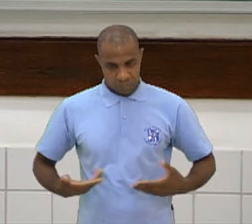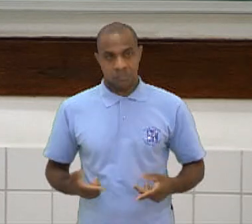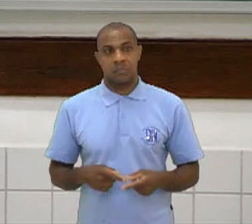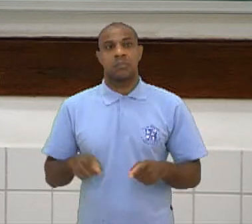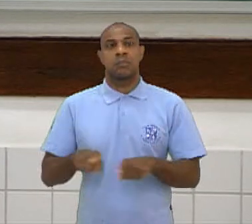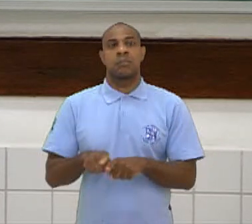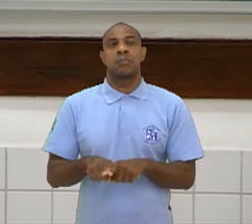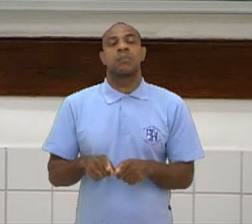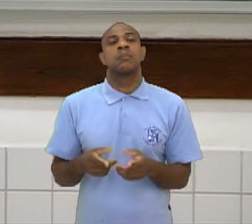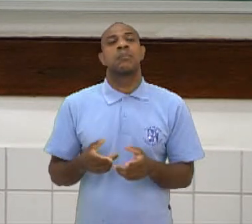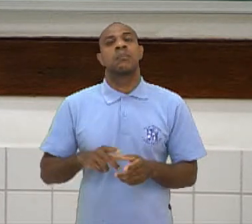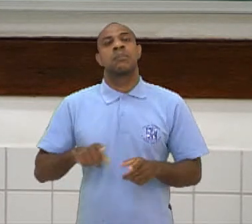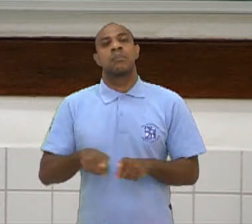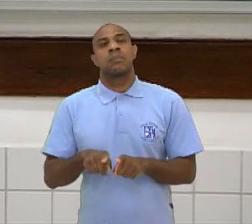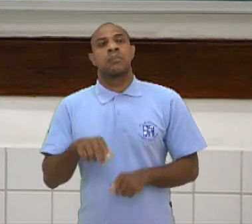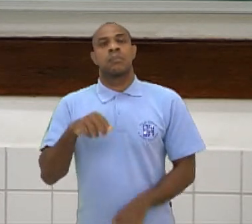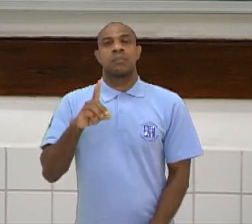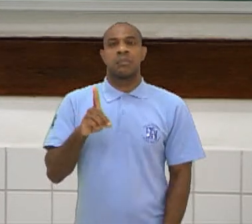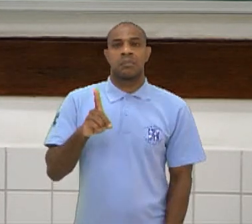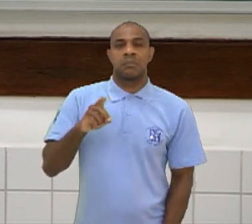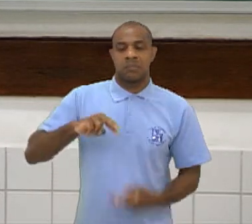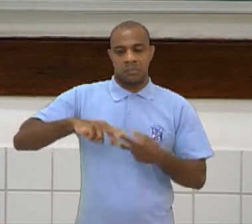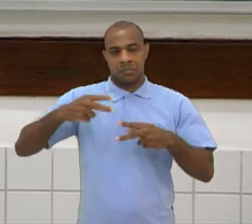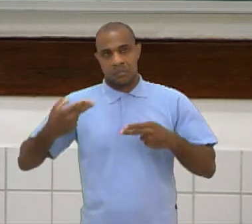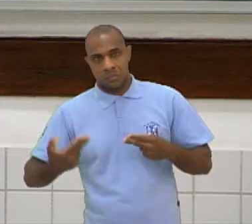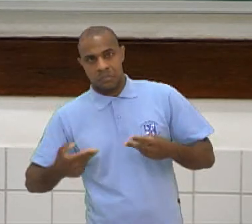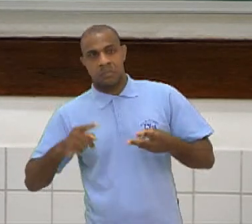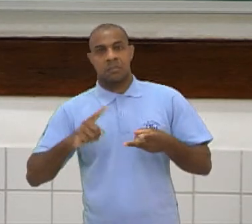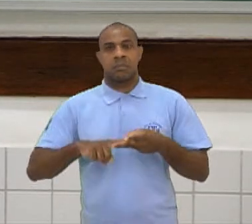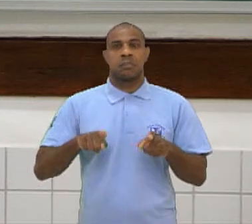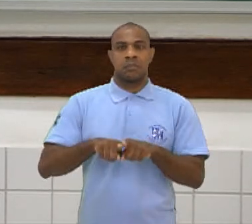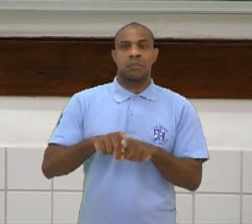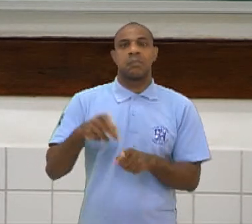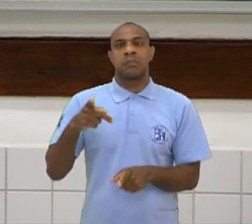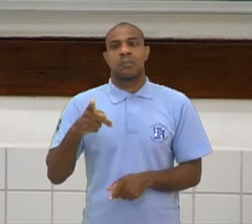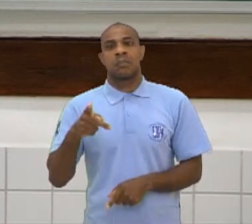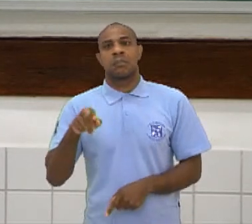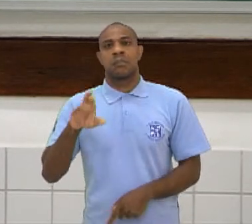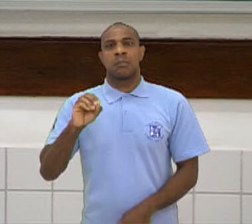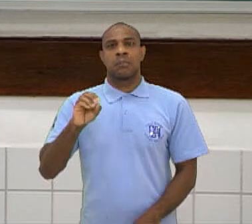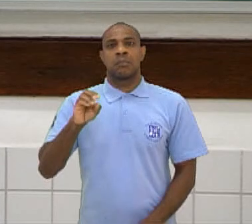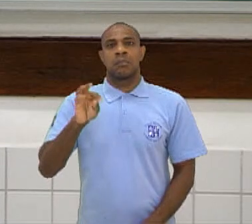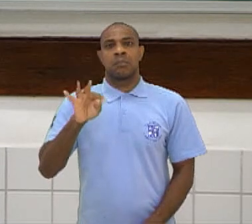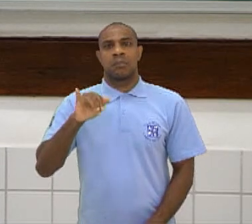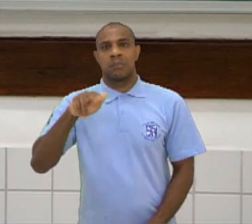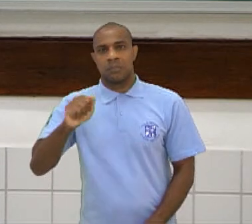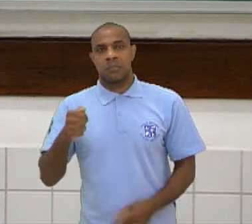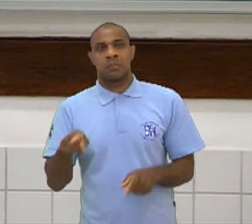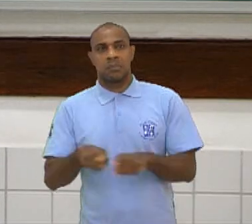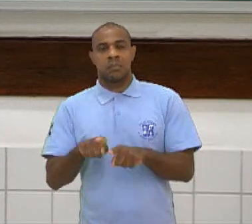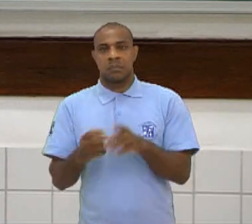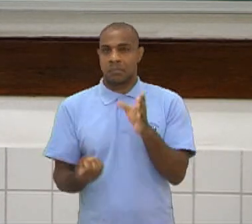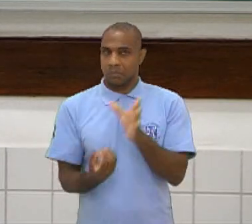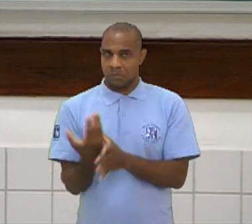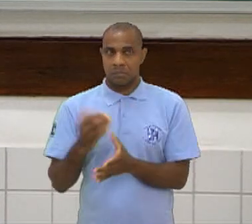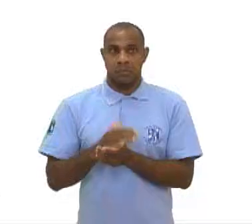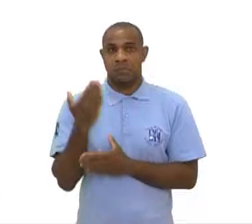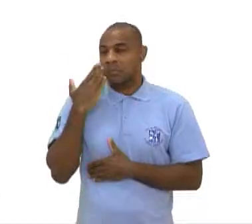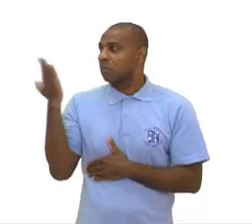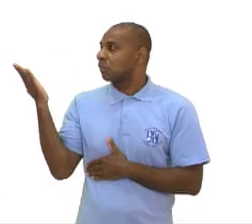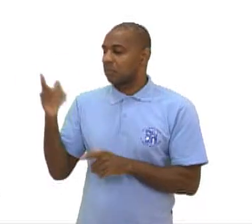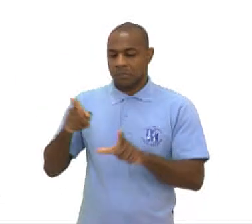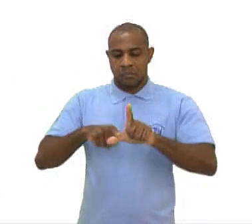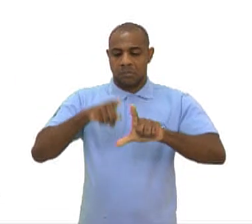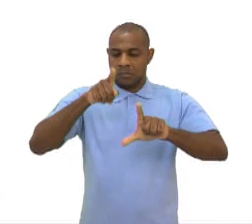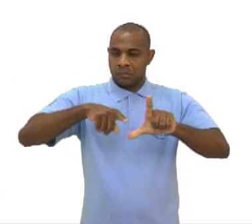ácidos nucleicos, tanto o DNA quanto o RNA, ele forma as proteínas, então ele é muito importante. E olha só aquele gráfico ali, está mostrando para